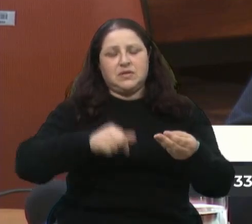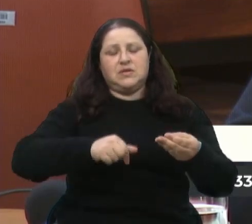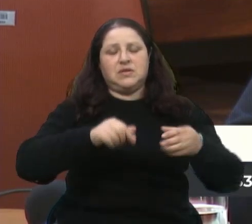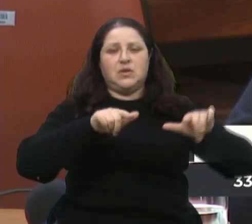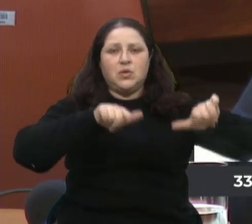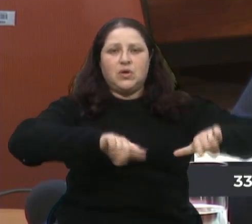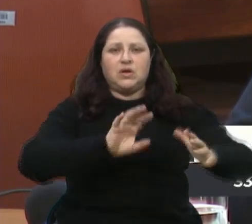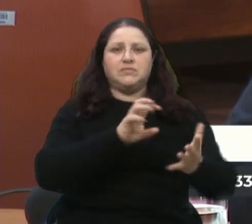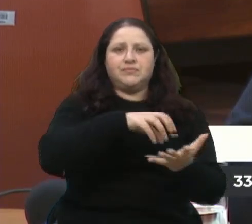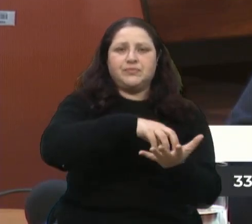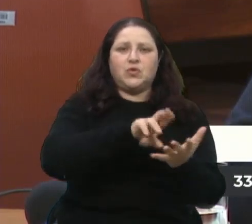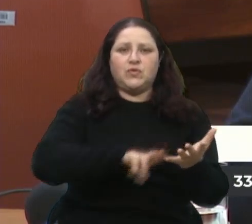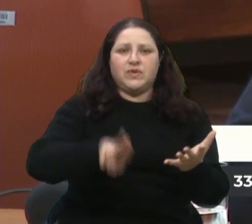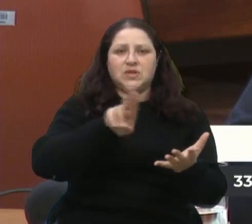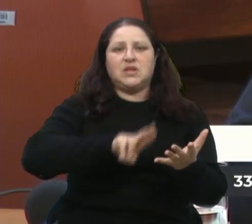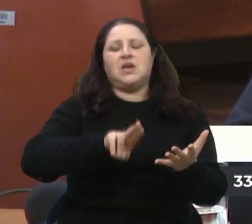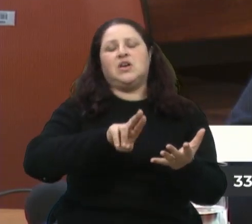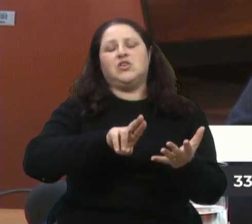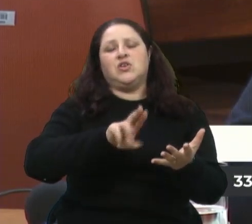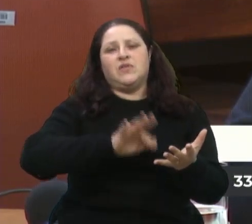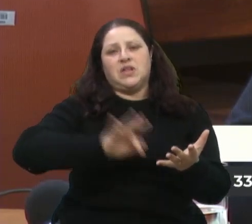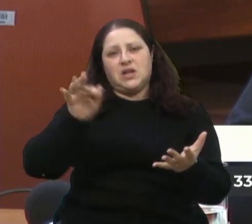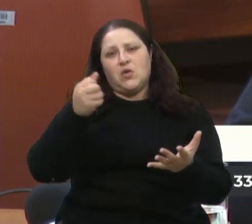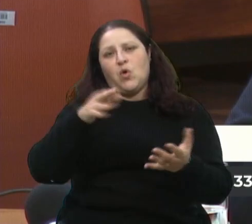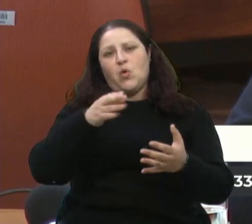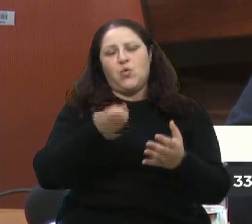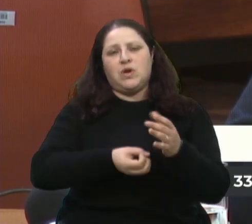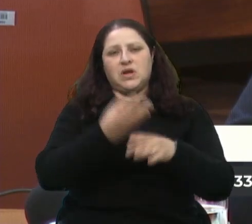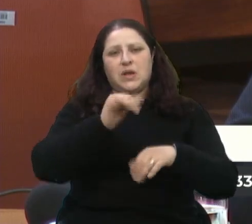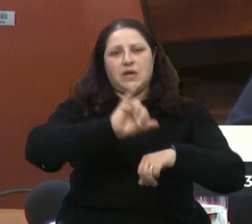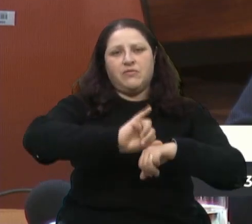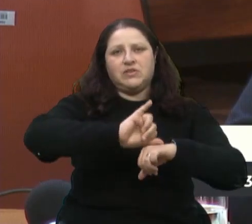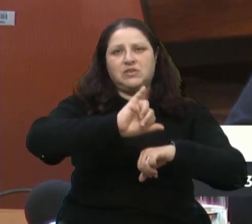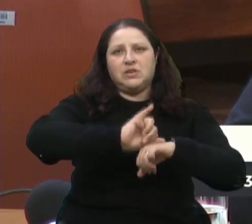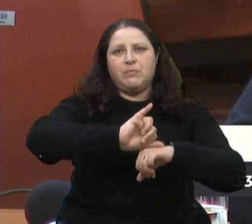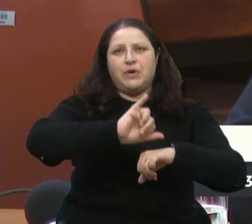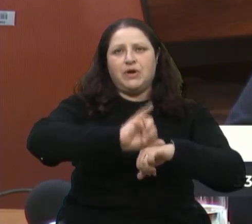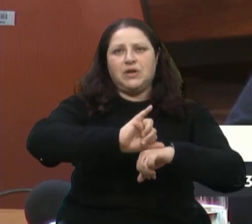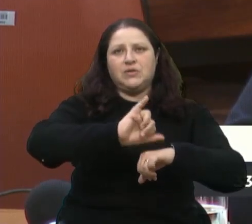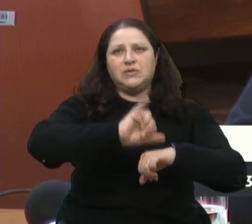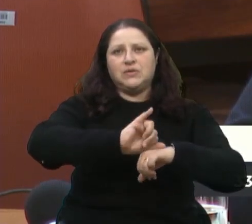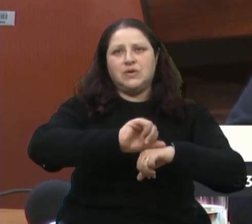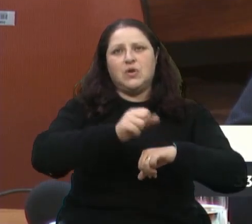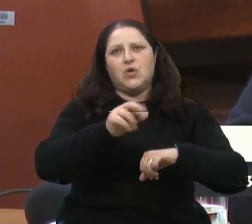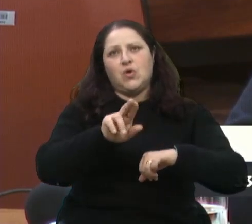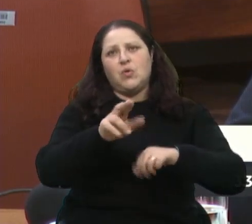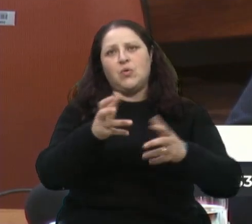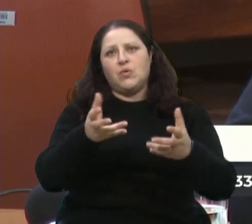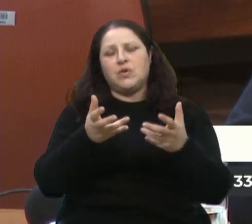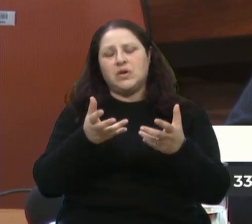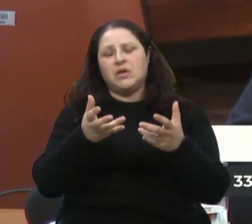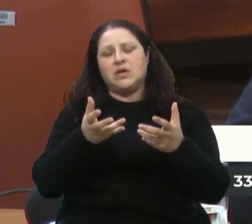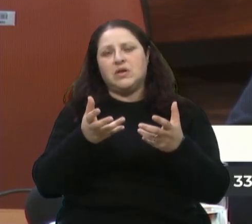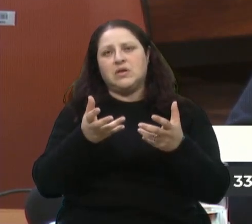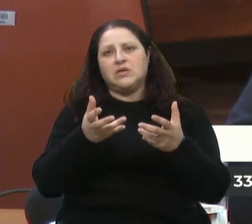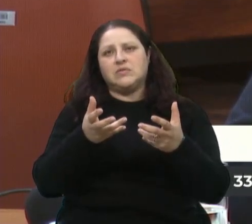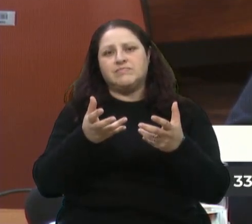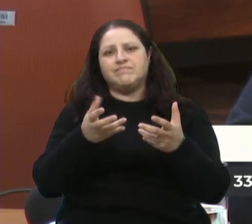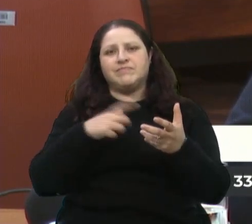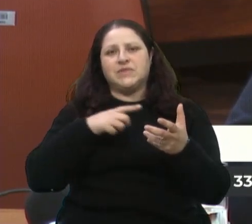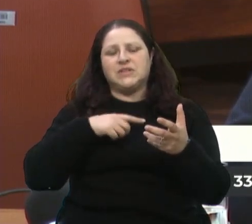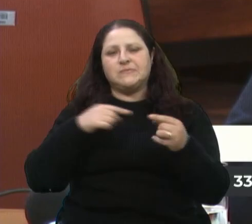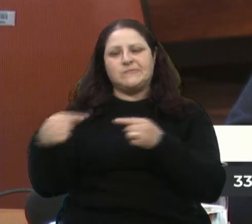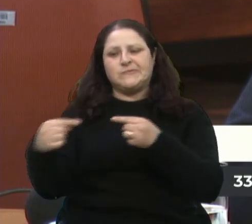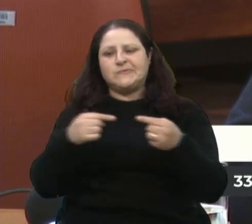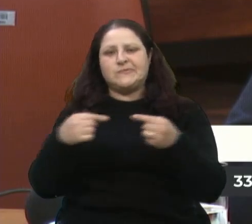federal ou uma criação de um polo, ou quer criar uma animosidade entre municípios, uma disputa que não é saudável como foi criado. Porque